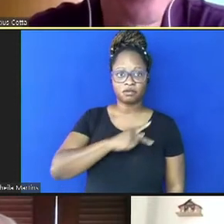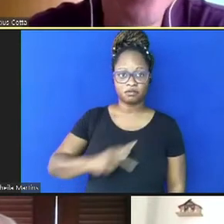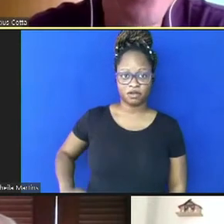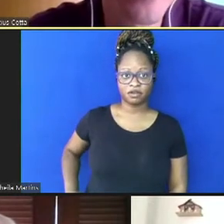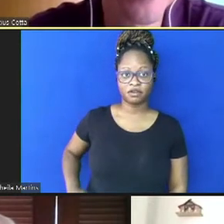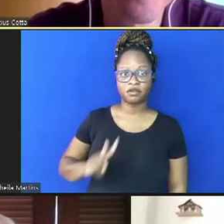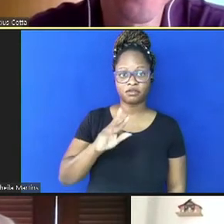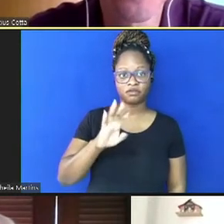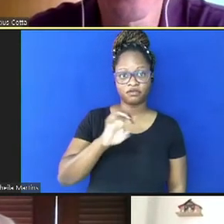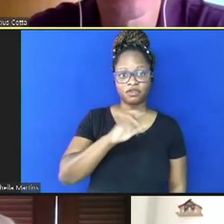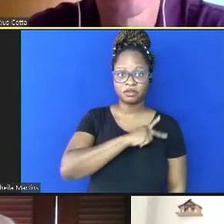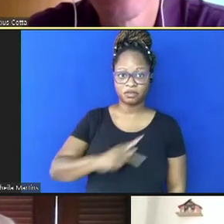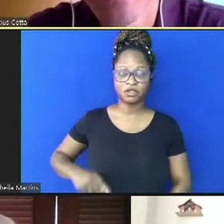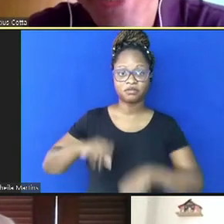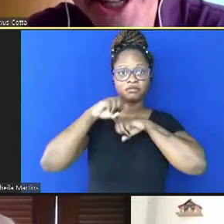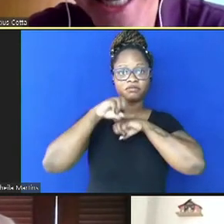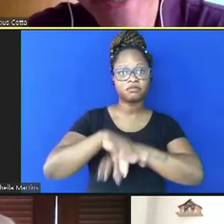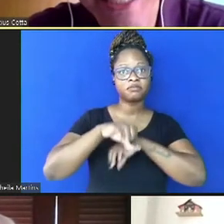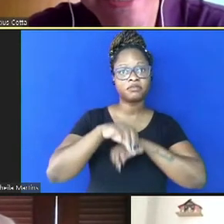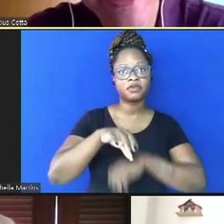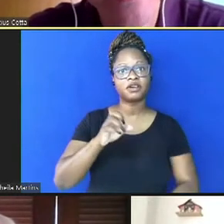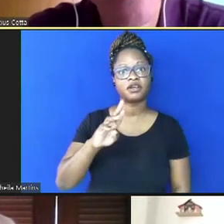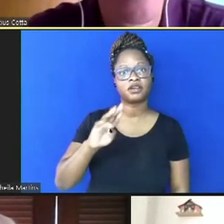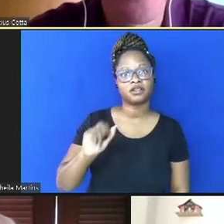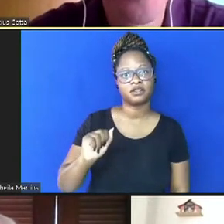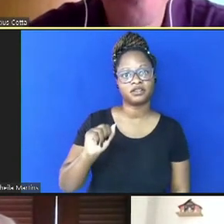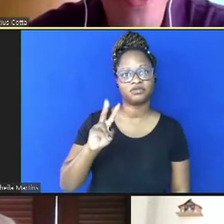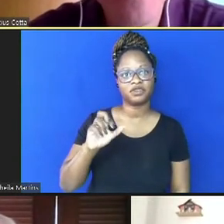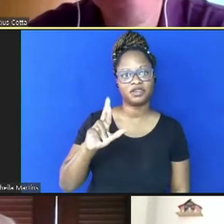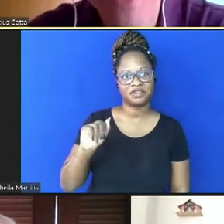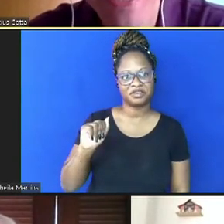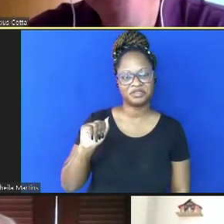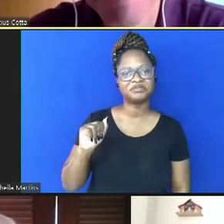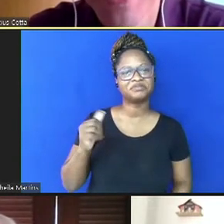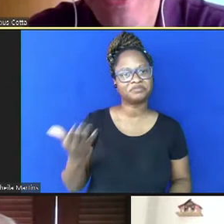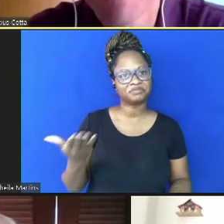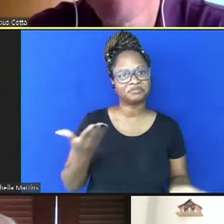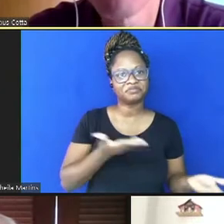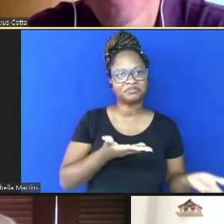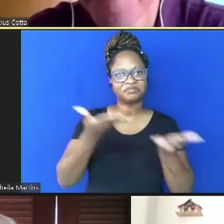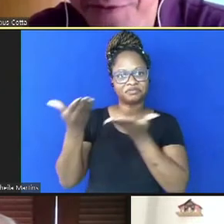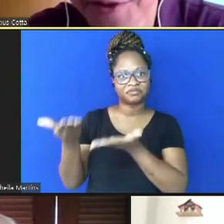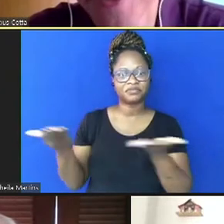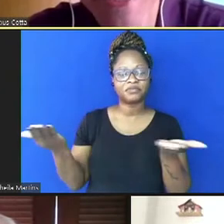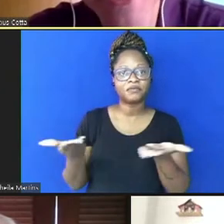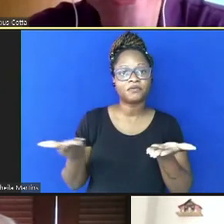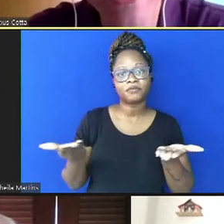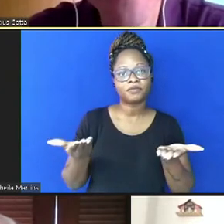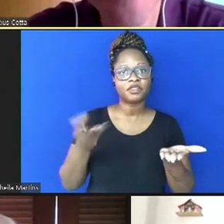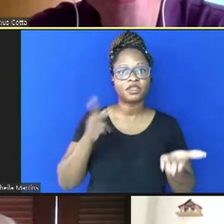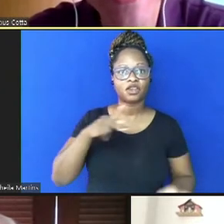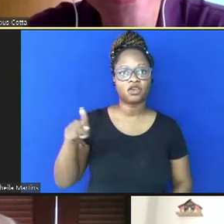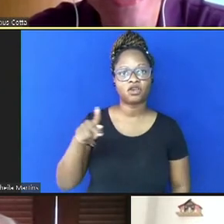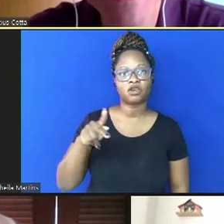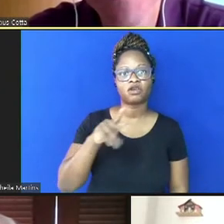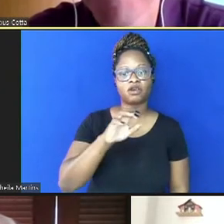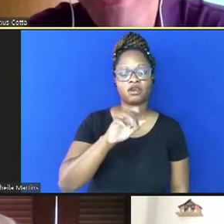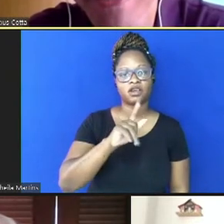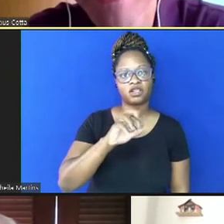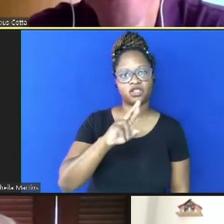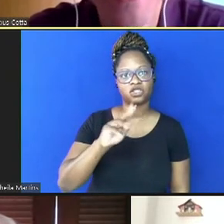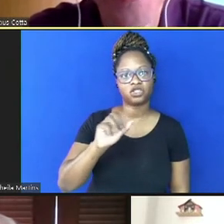vice-presidente de educação, professora Cristiane Vieira. Então, eu passo a palavra para a professora Cristina Aguila fazer